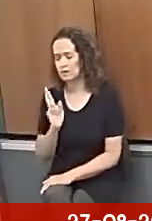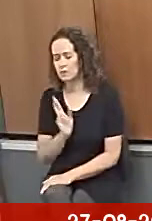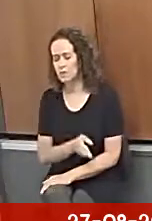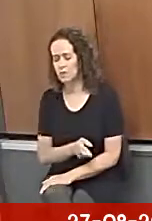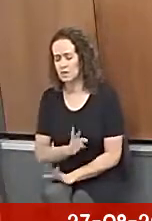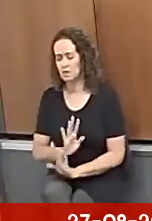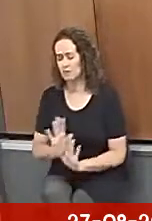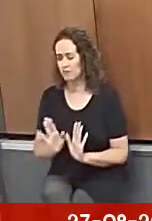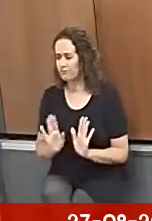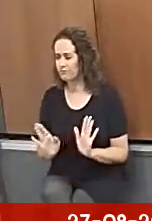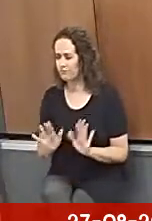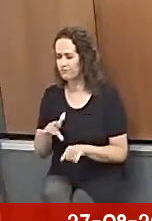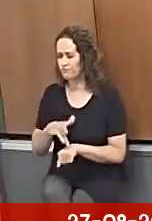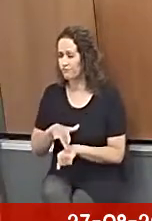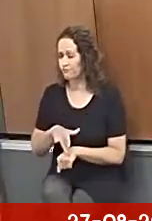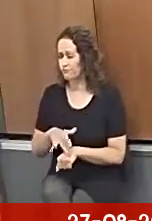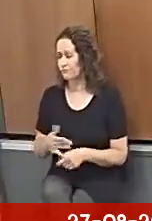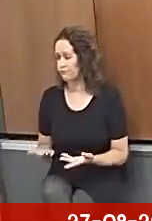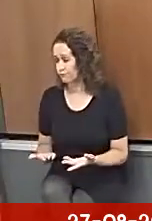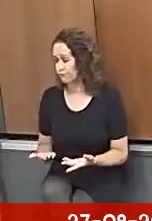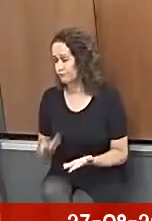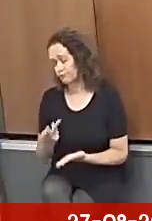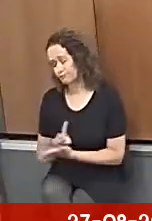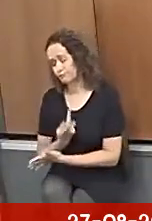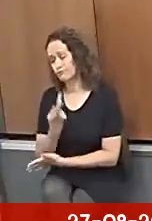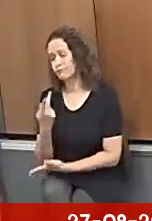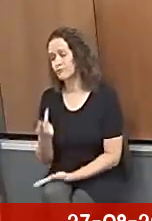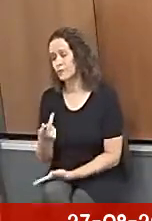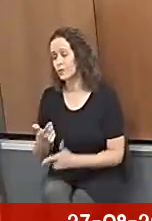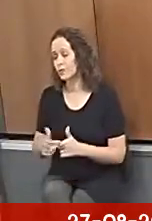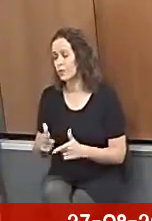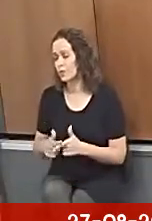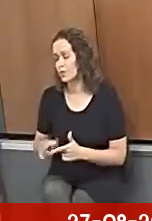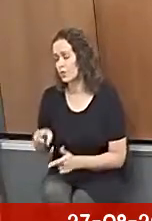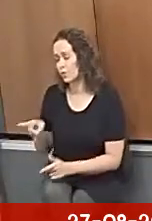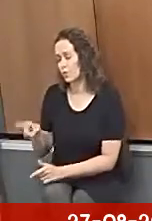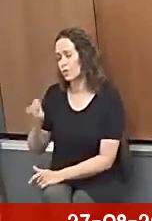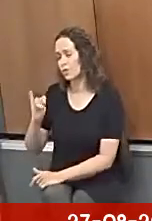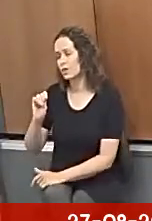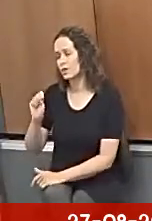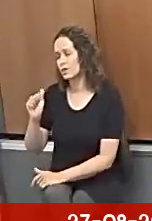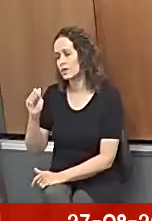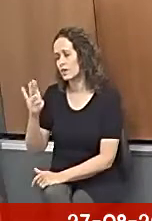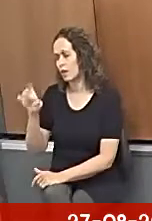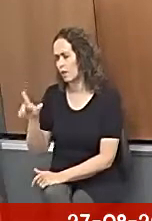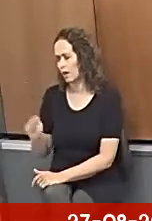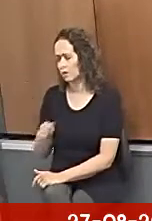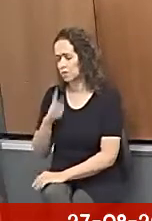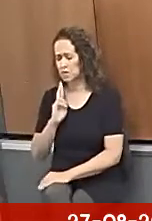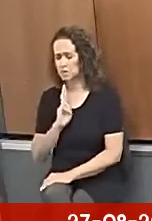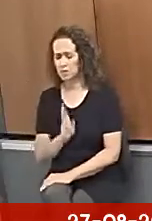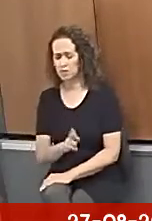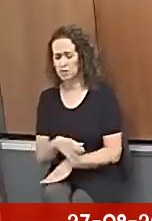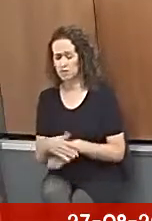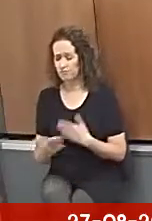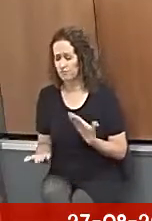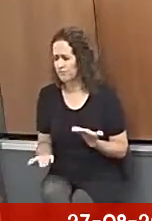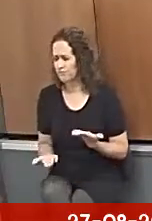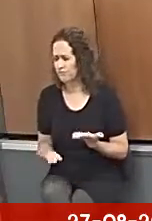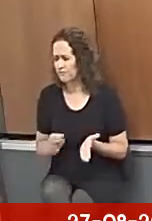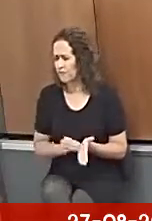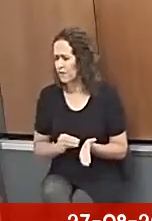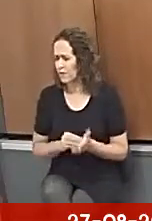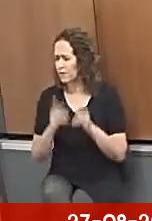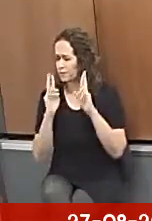como nós vimos no caso de isabela a minas arena de uma resposta impessoal e aqui com todo respeito